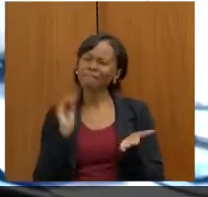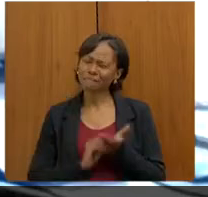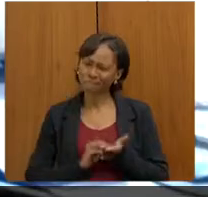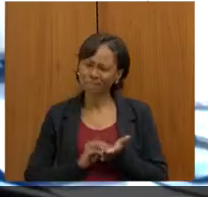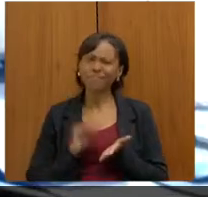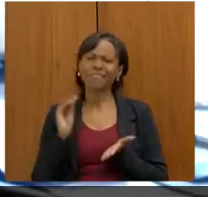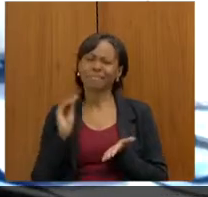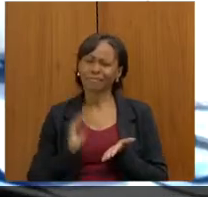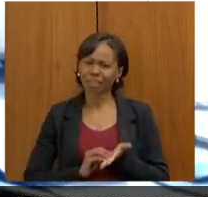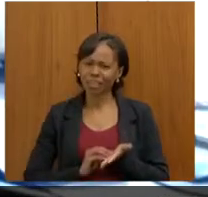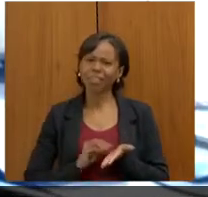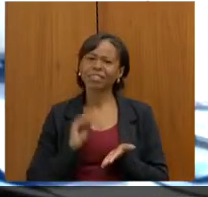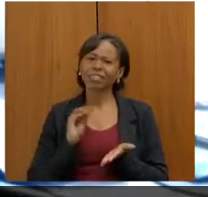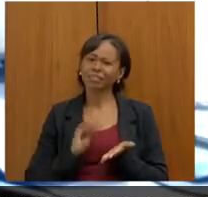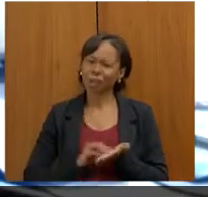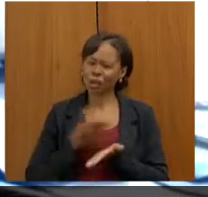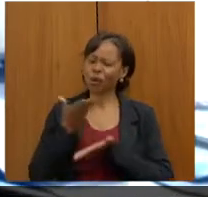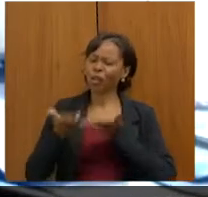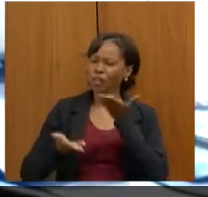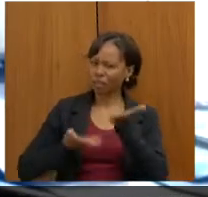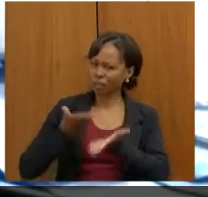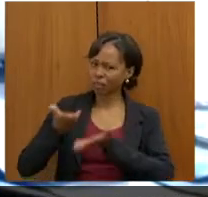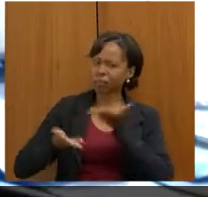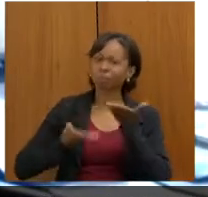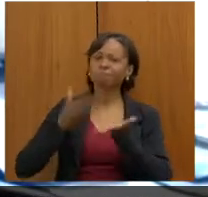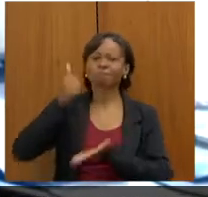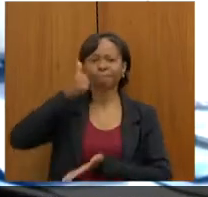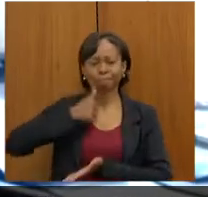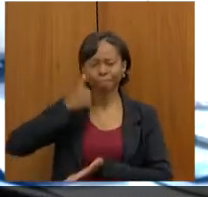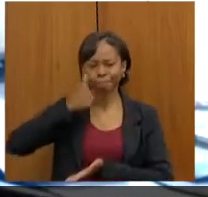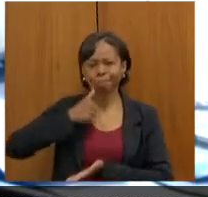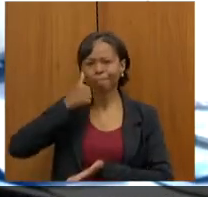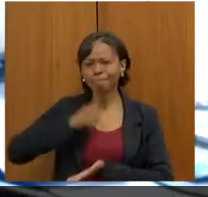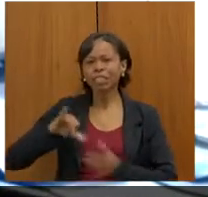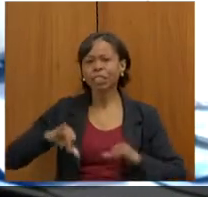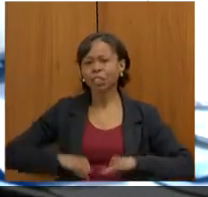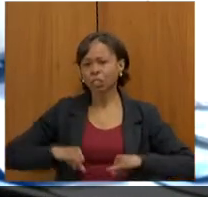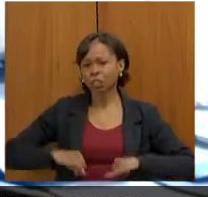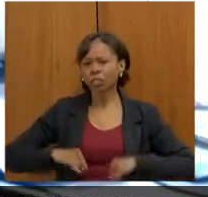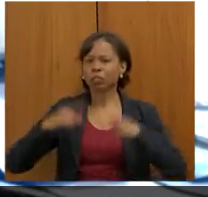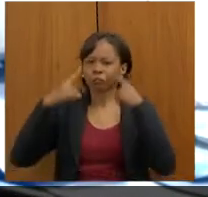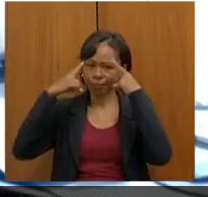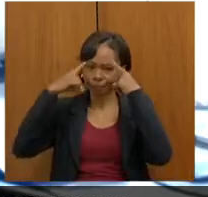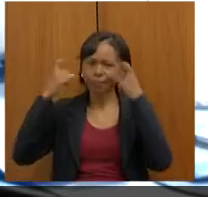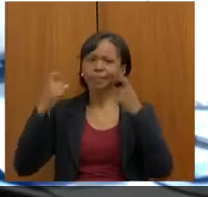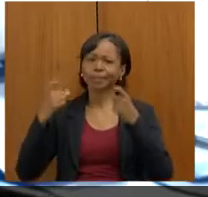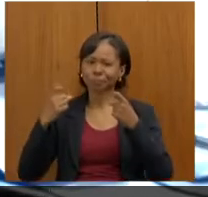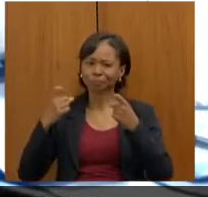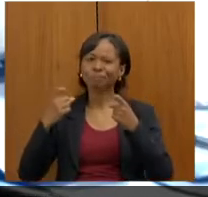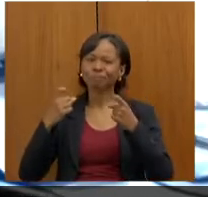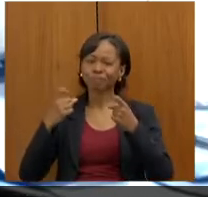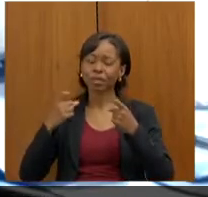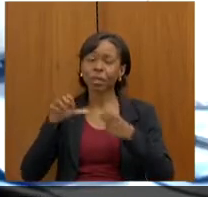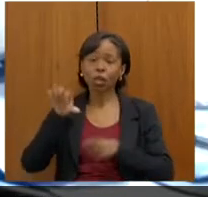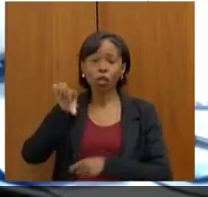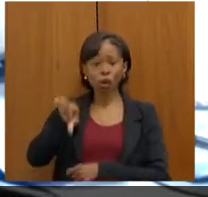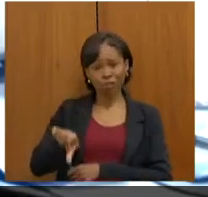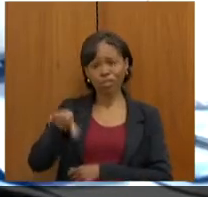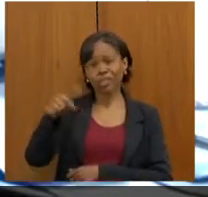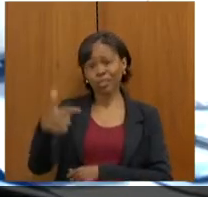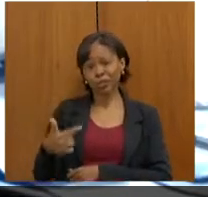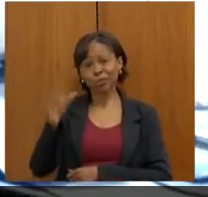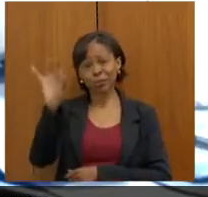faltando atendimento às mulheres em situação de violência significa é que 92